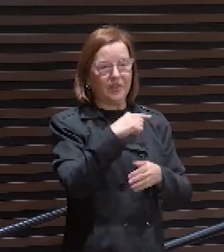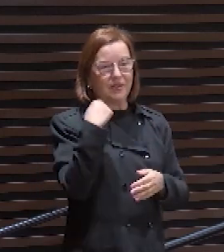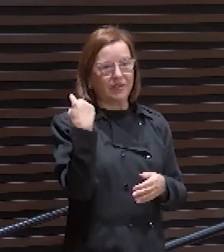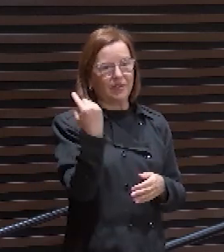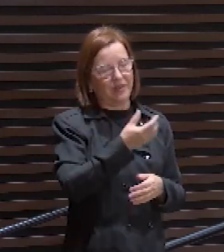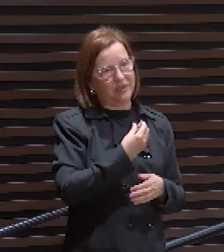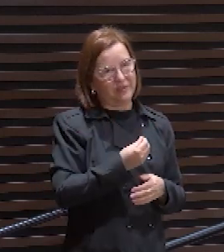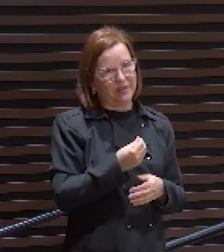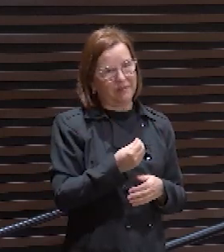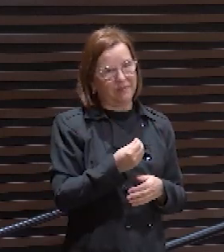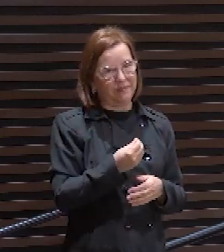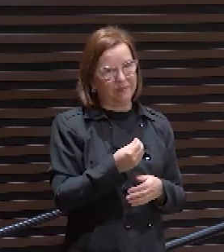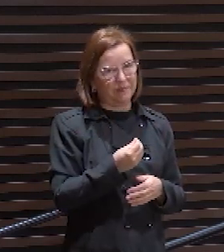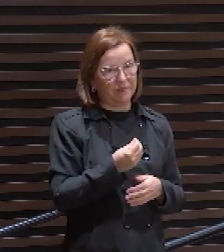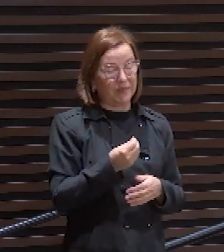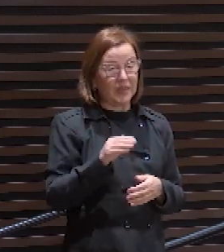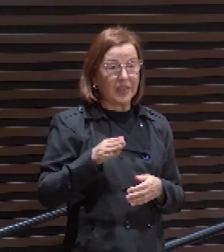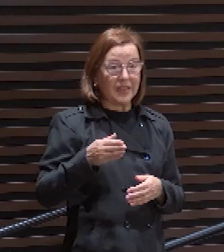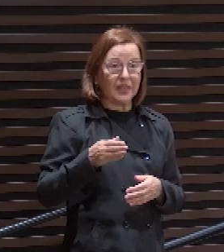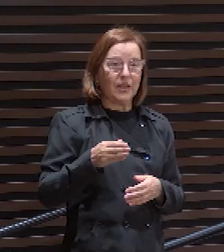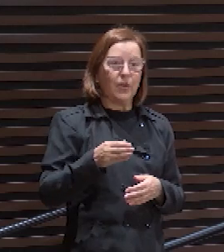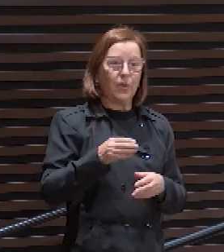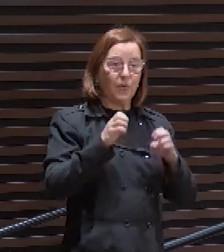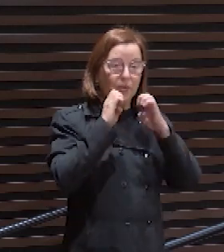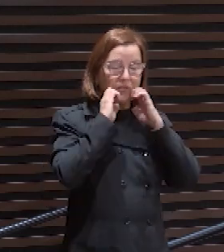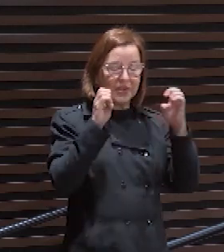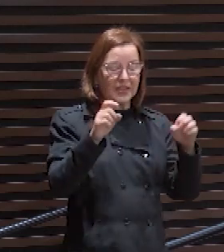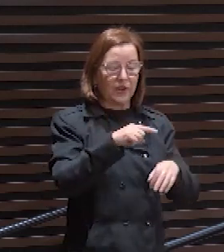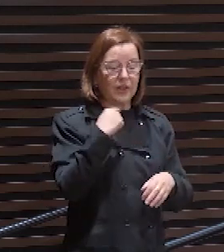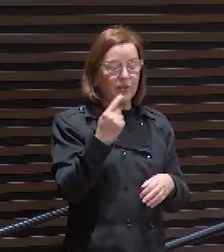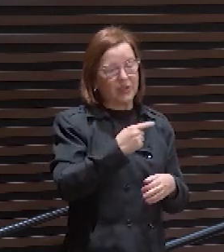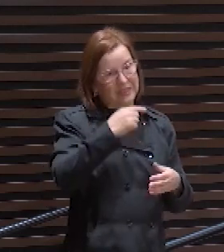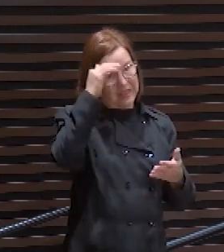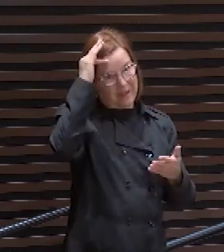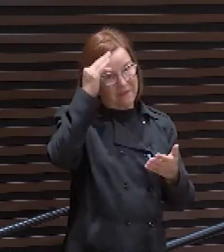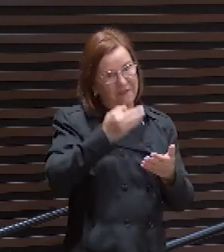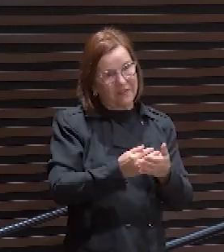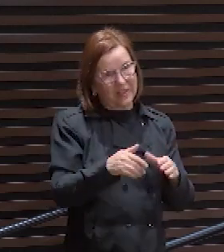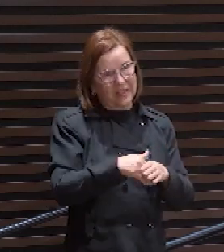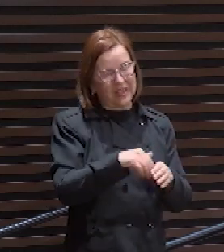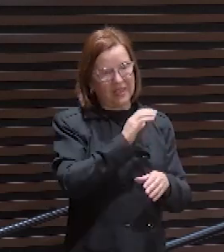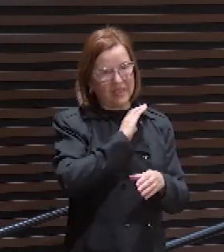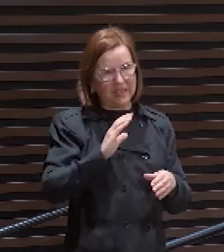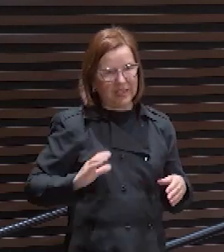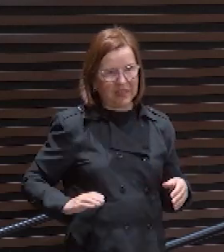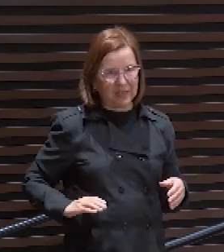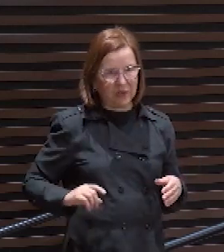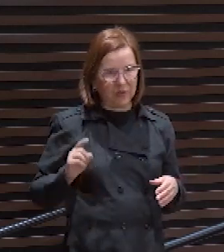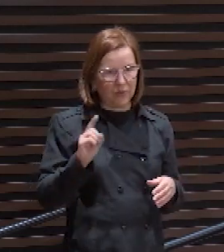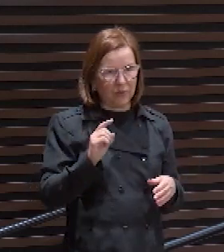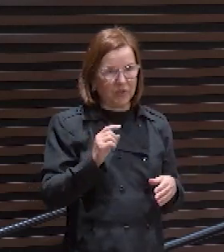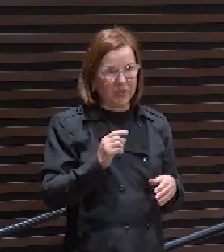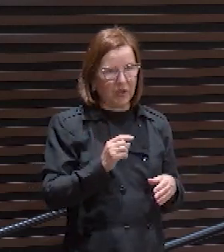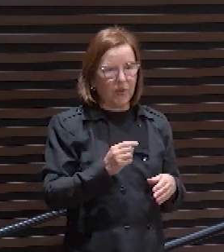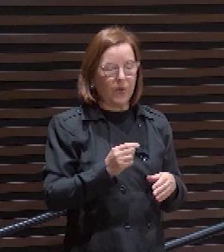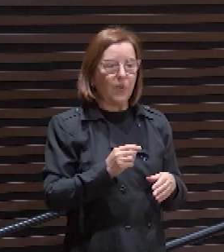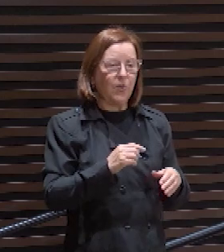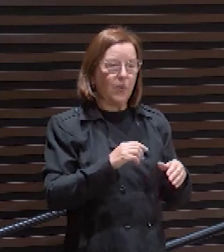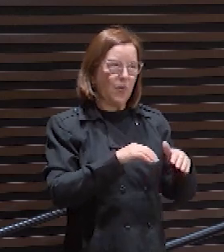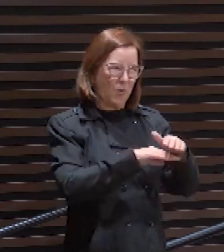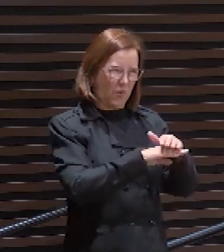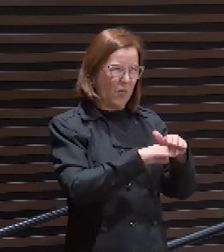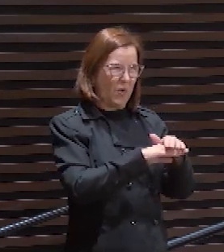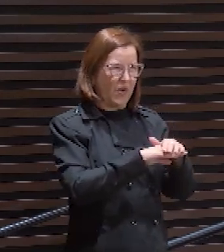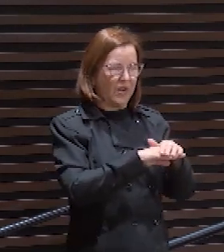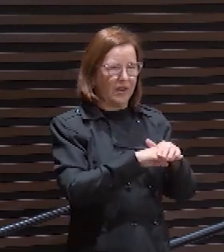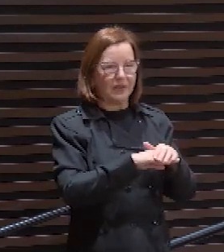o Evangelho, a nossa fé em Cristo, ela não é uma caixinha que fica dentro de um armário. Na verdade, irmãos, é como se o